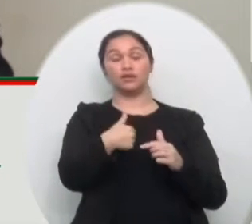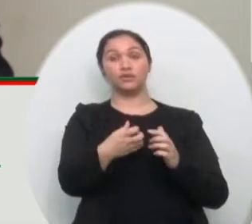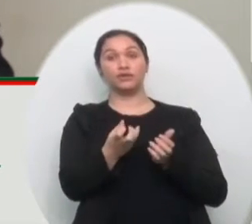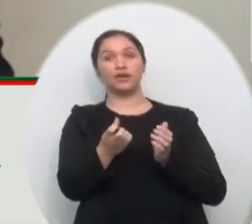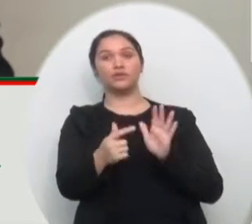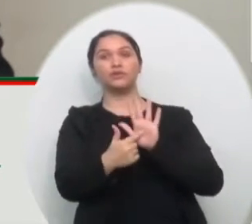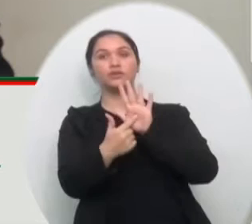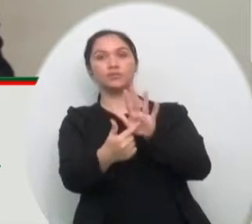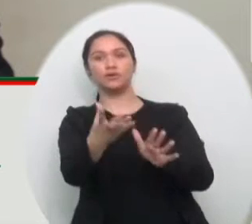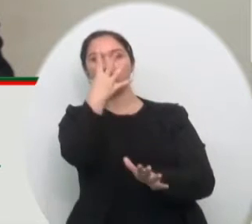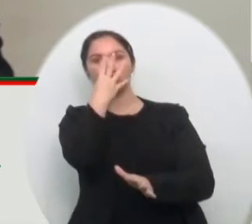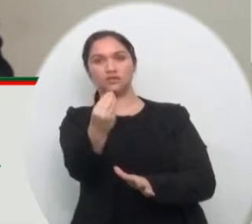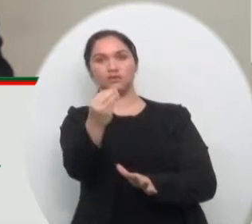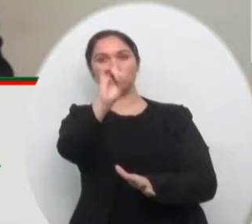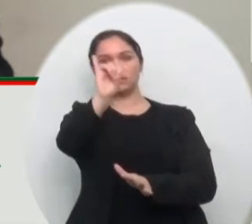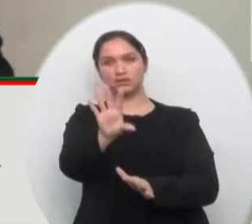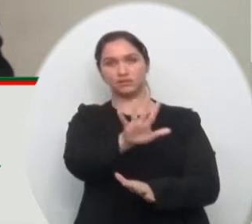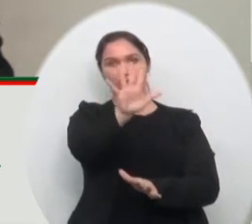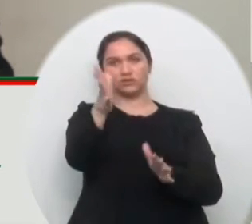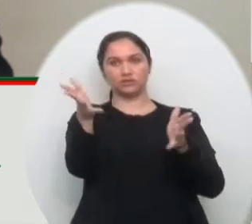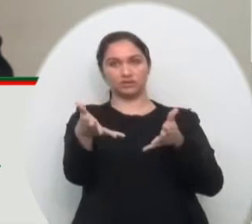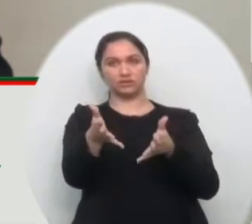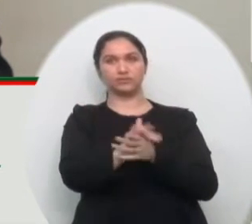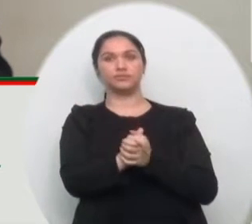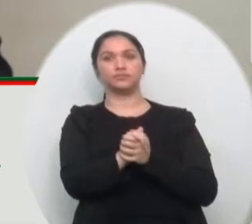a colocar aí, senhor Henrique.